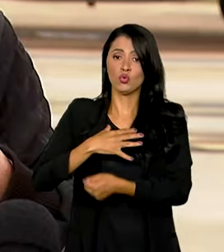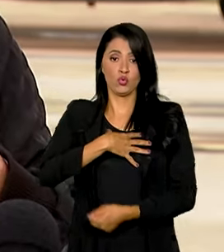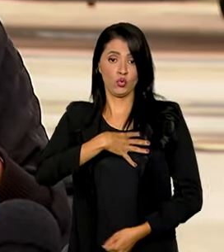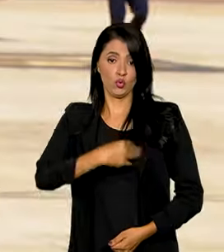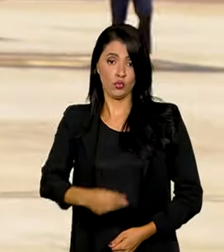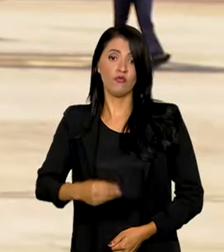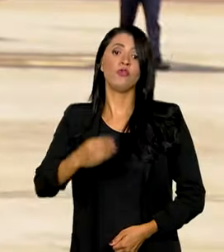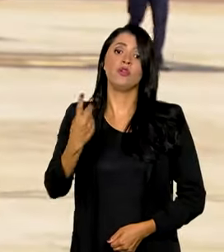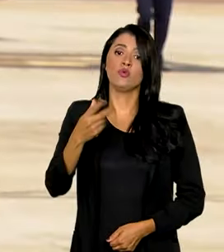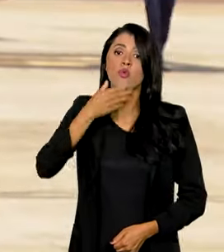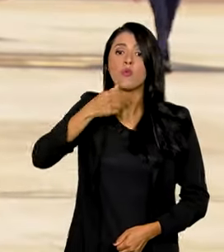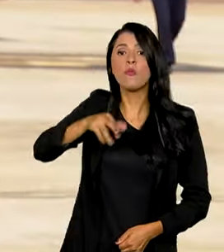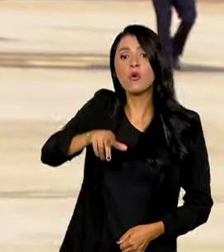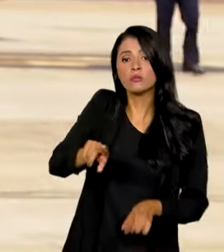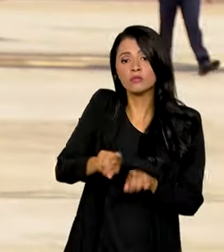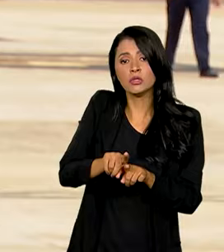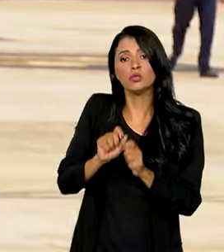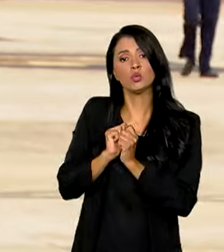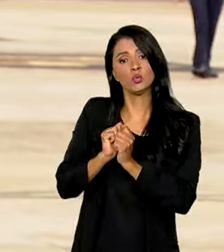o